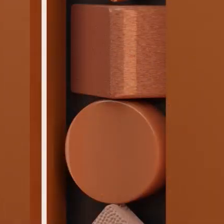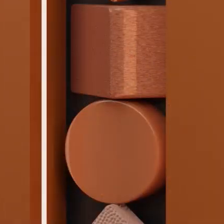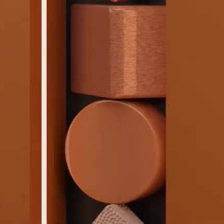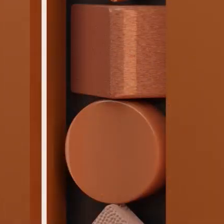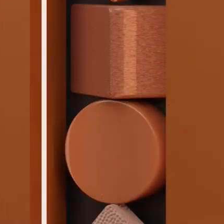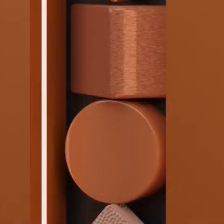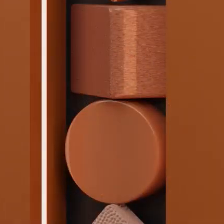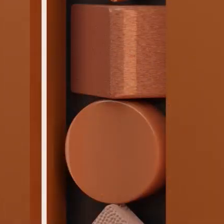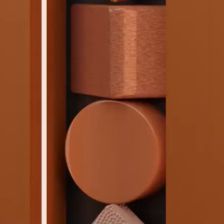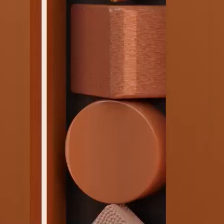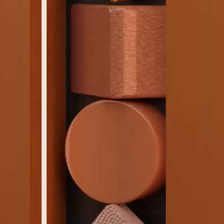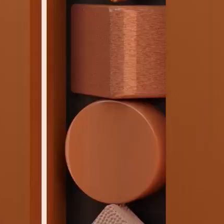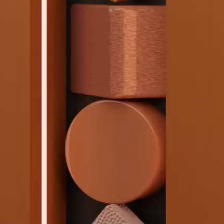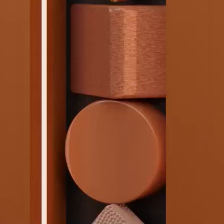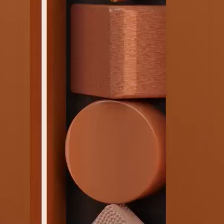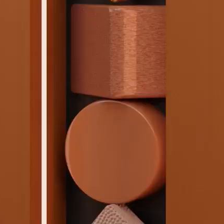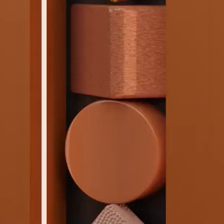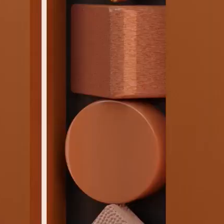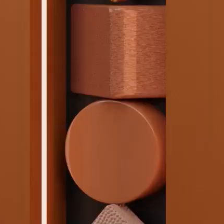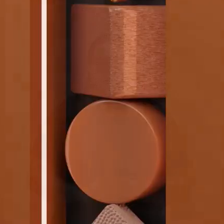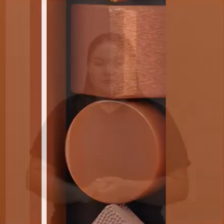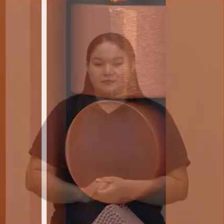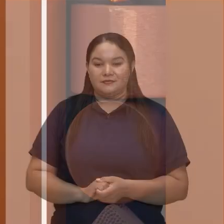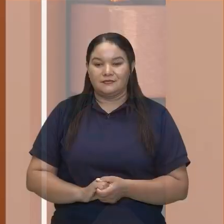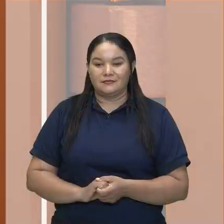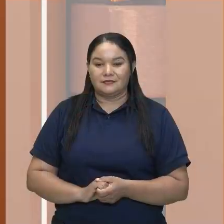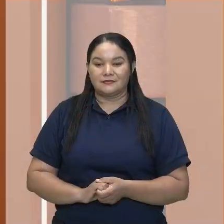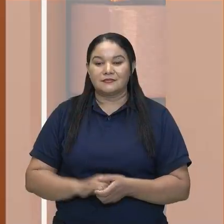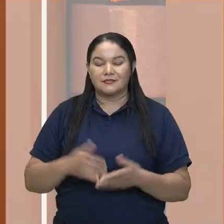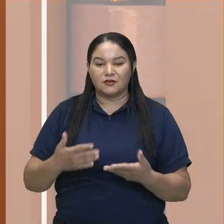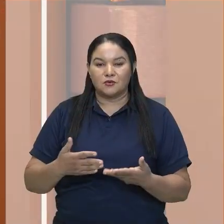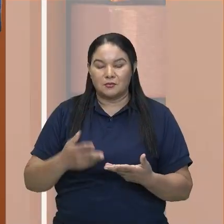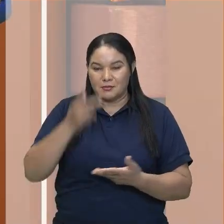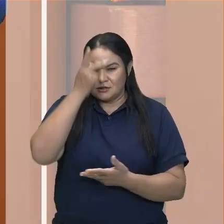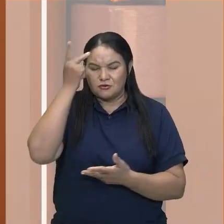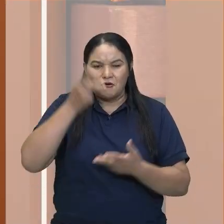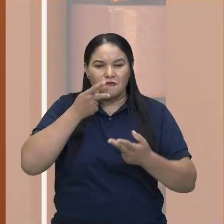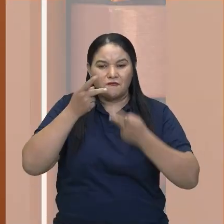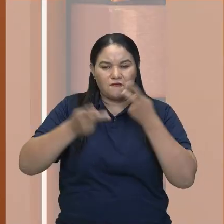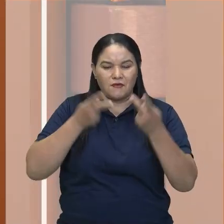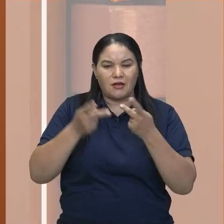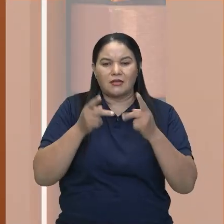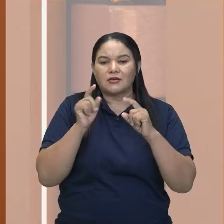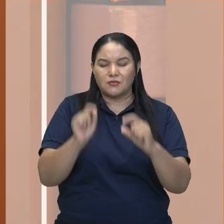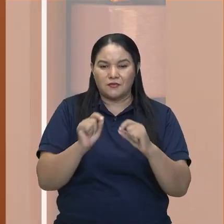não entenderam o pensamento de Nietzsche. O Nietzsche foi tratado como um anticristo.